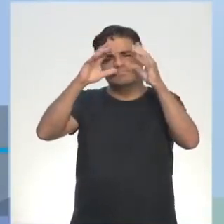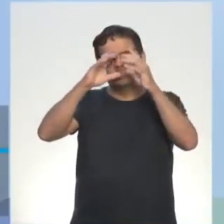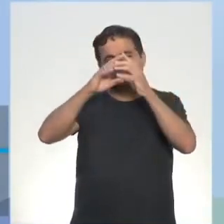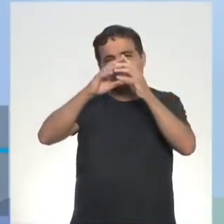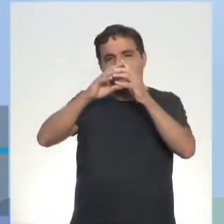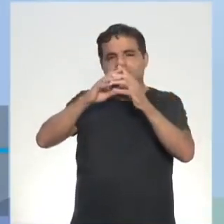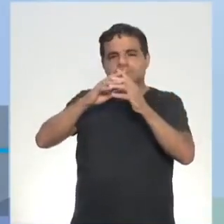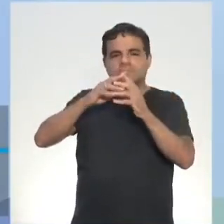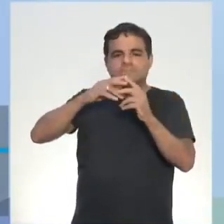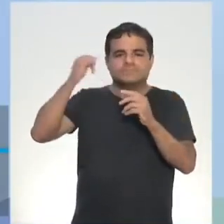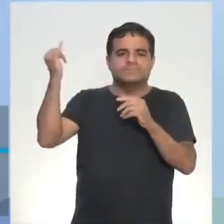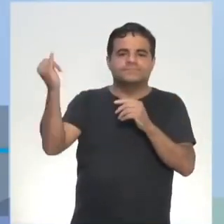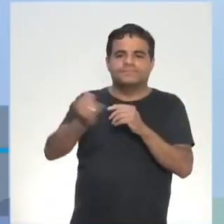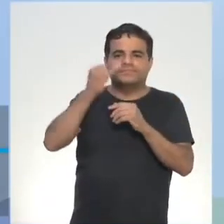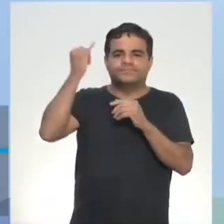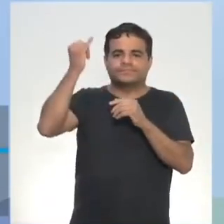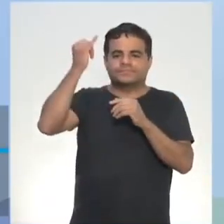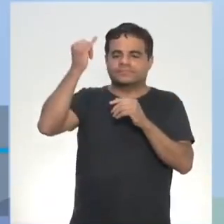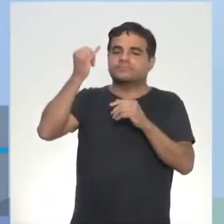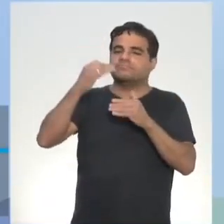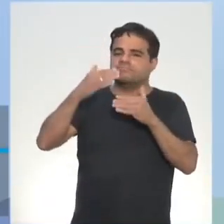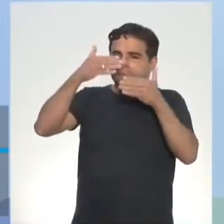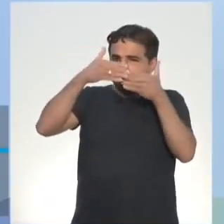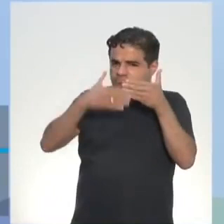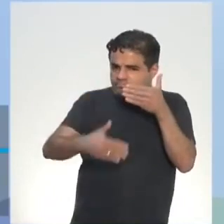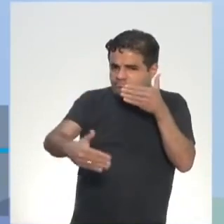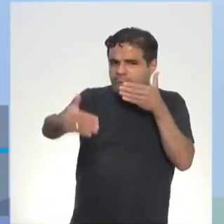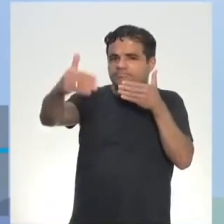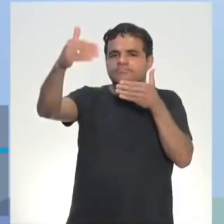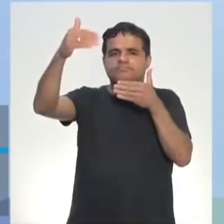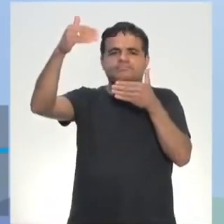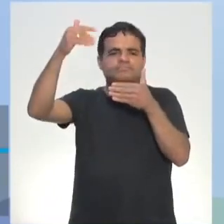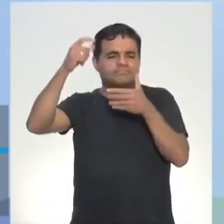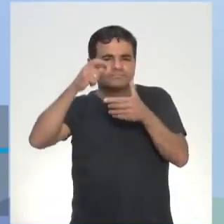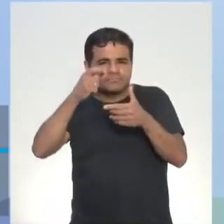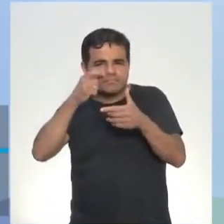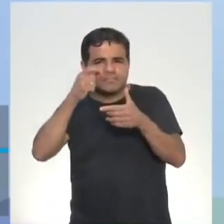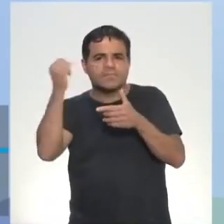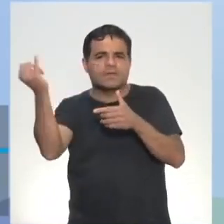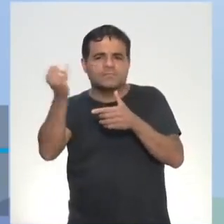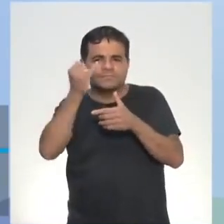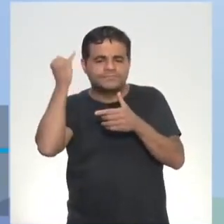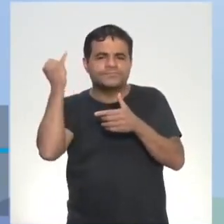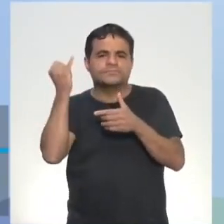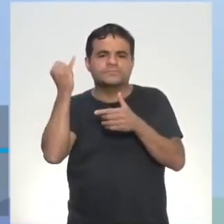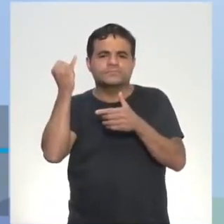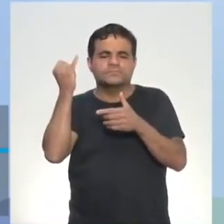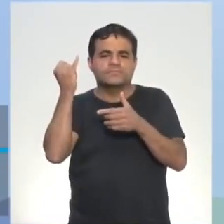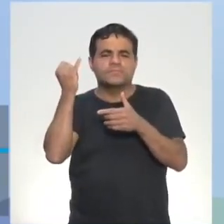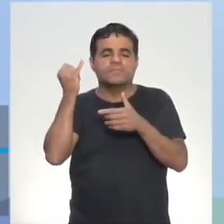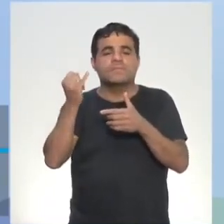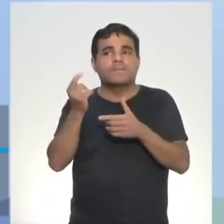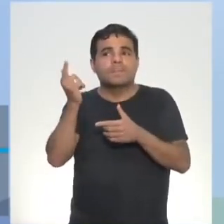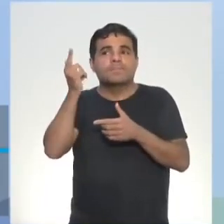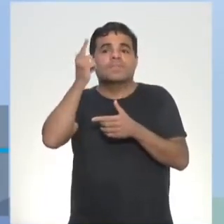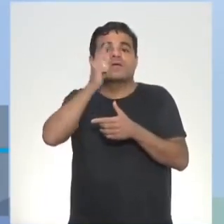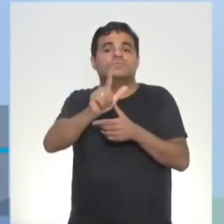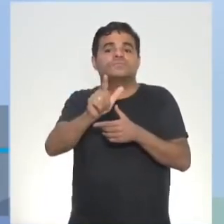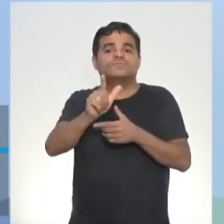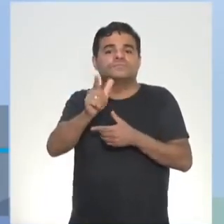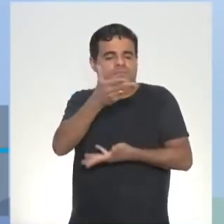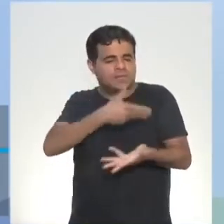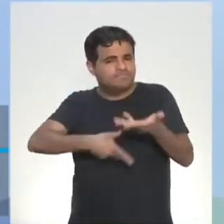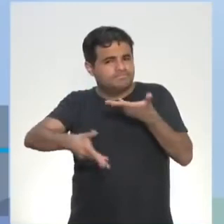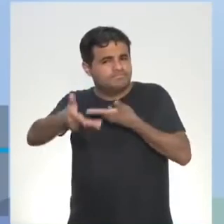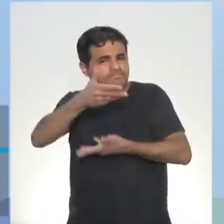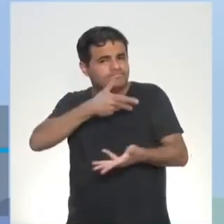de grande importância, né, que tenham tido grande importância por causa disso, né? Sim. Justamente, né, conseguiu resgatar então